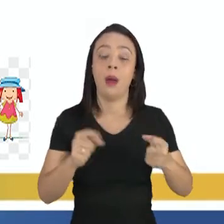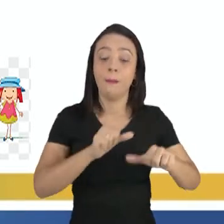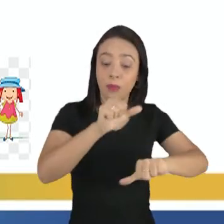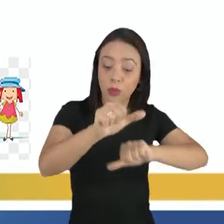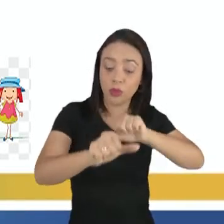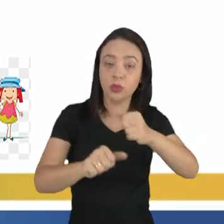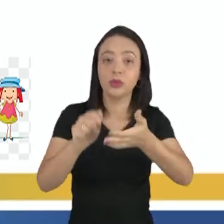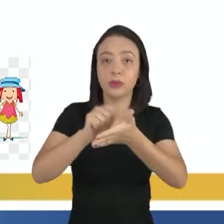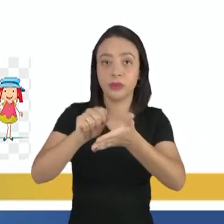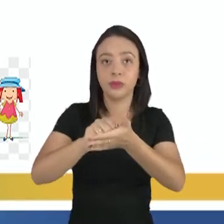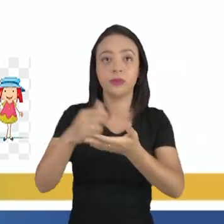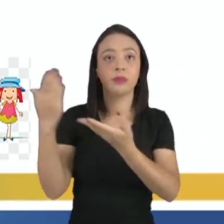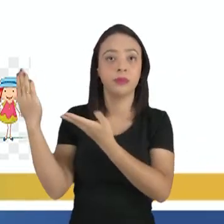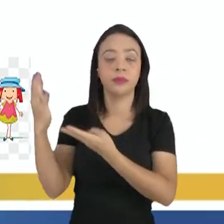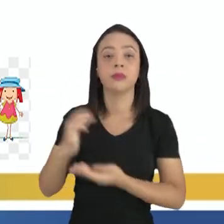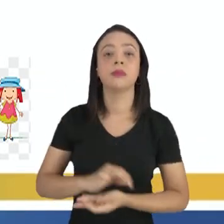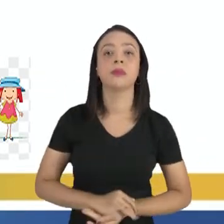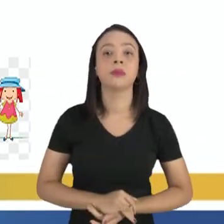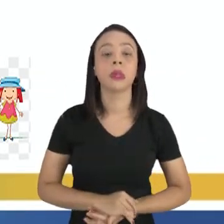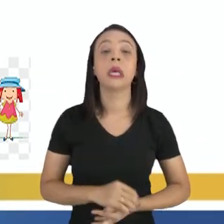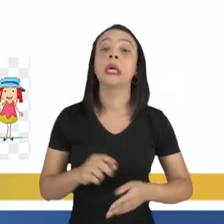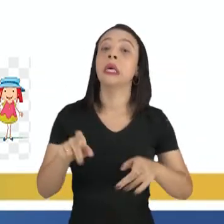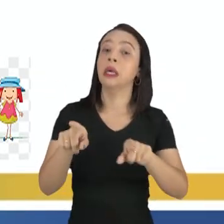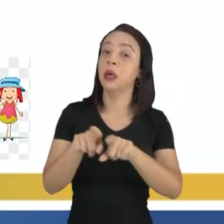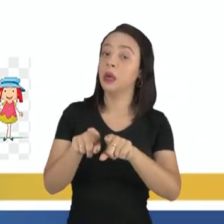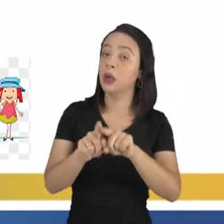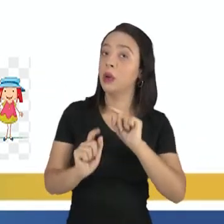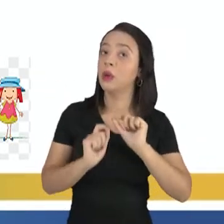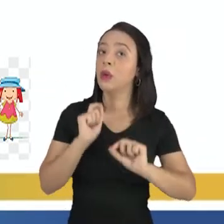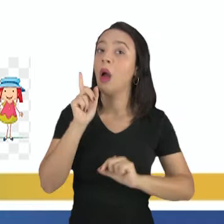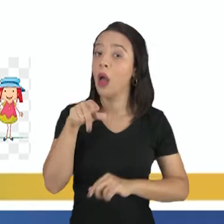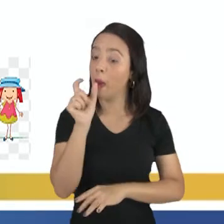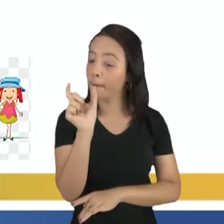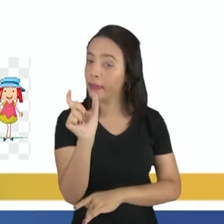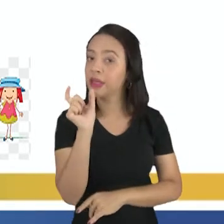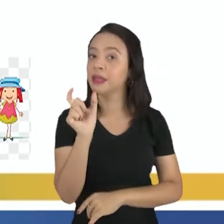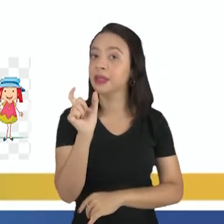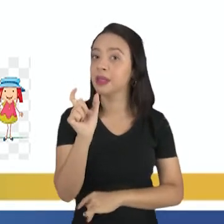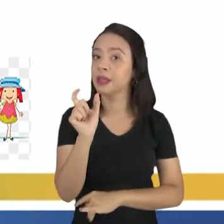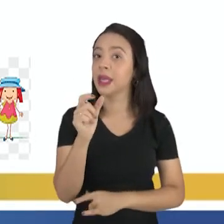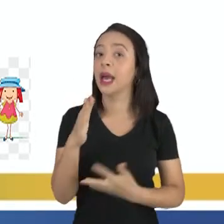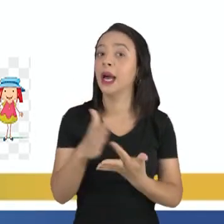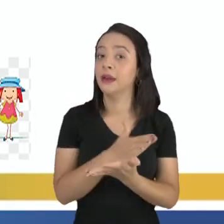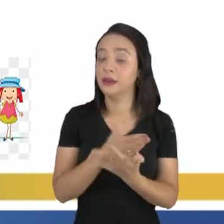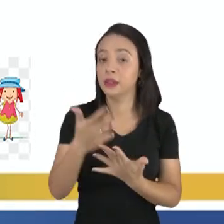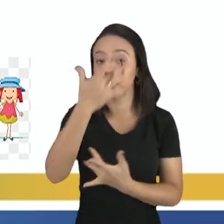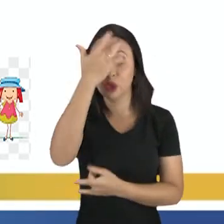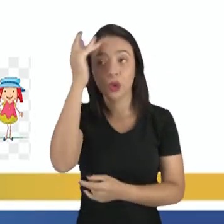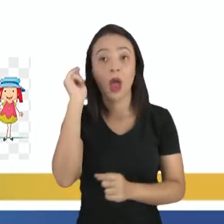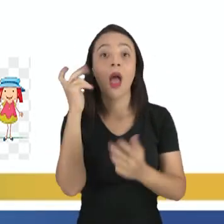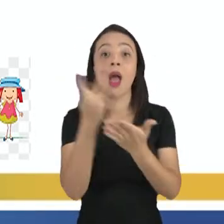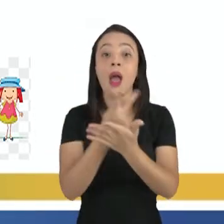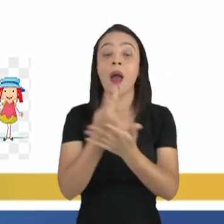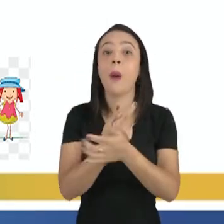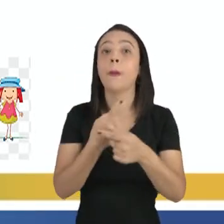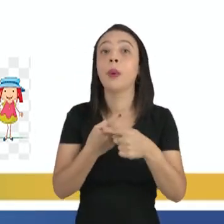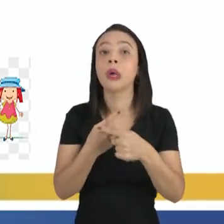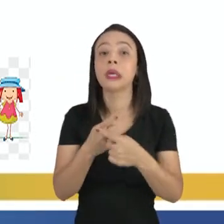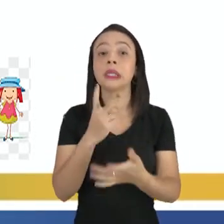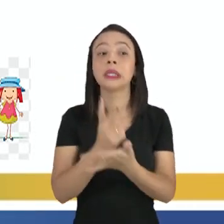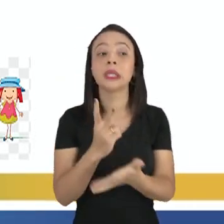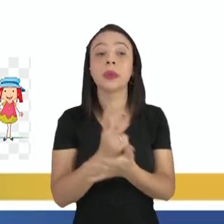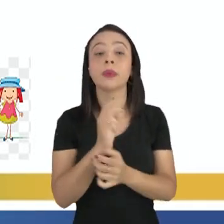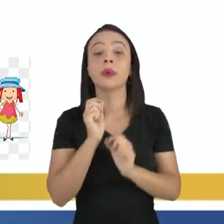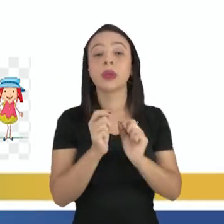de escrever essa palavra, né? Aliás, pessoal, essa aí é uma palavra que pega muitas pessoas, porque geralmente a gente vê as